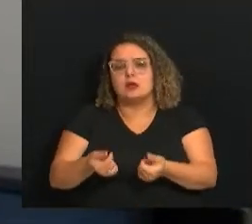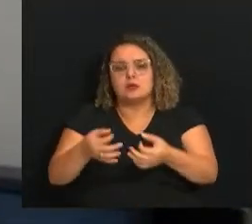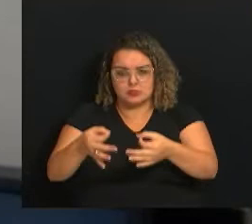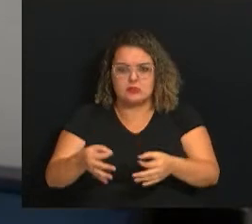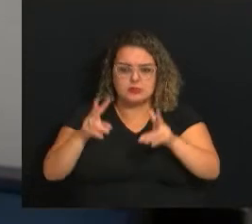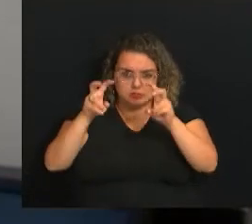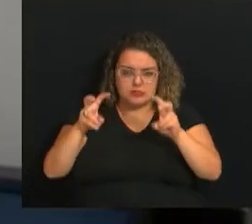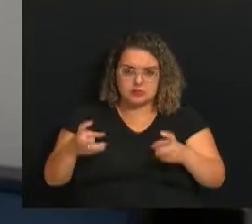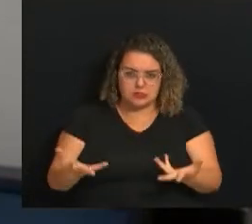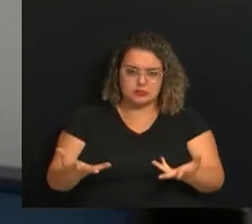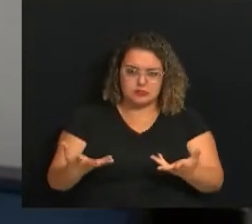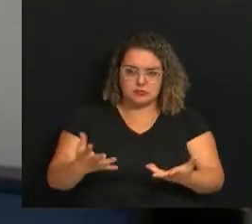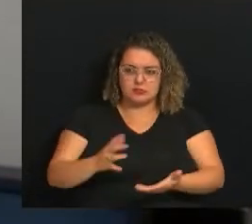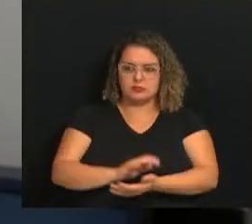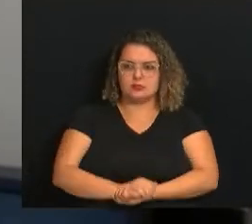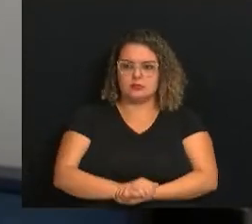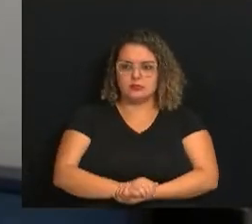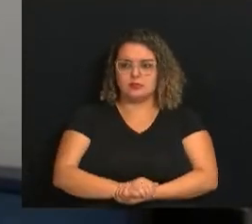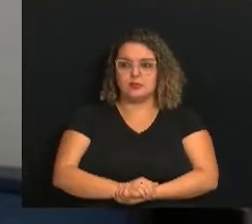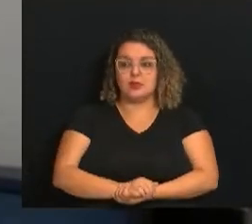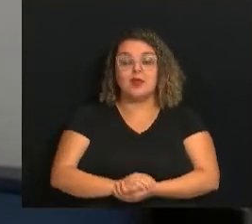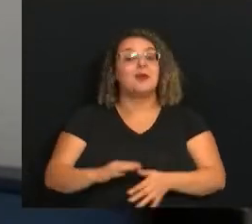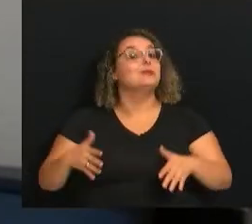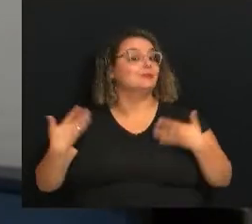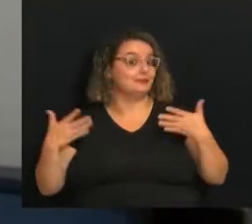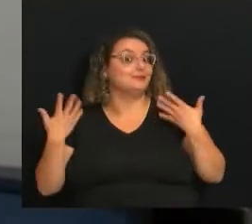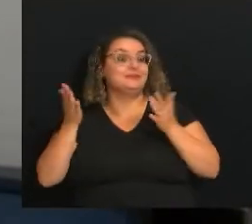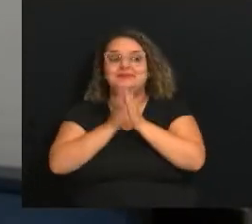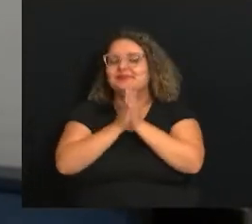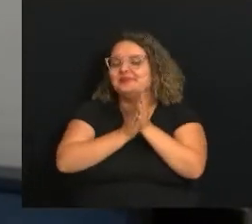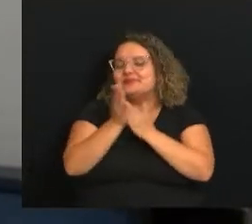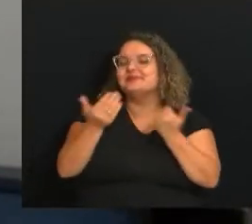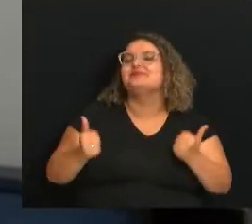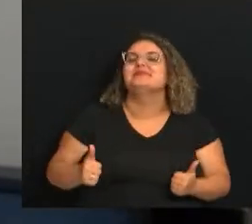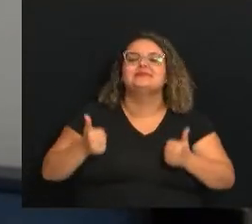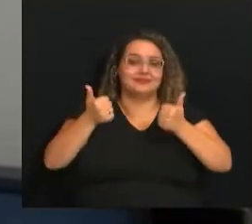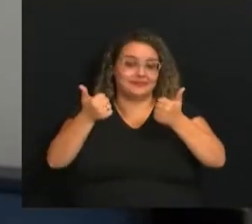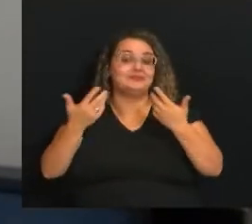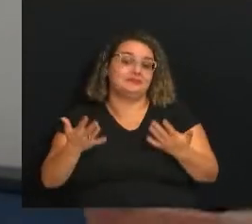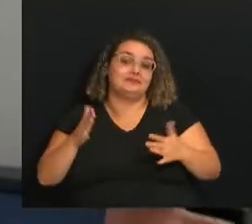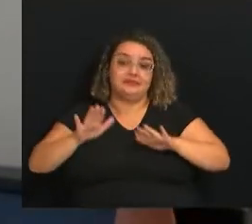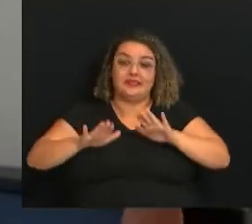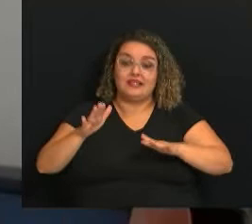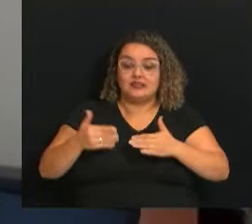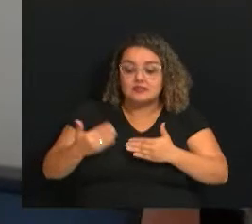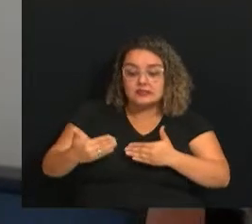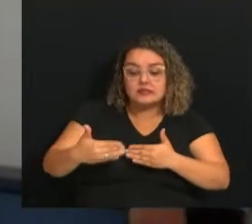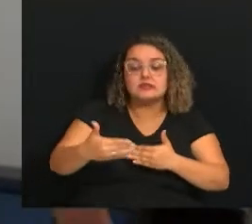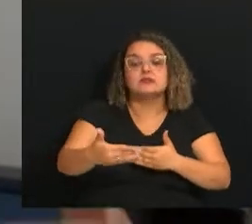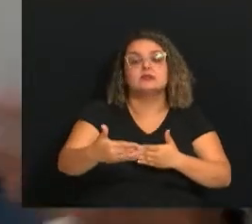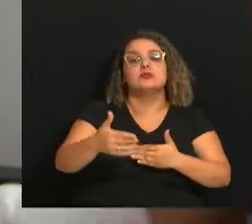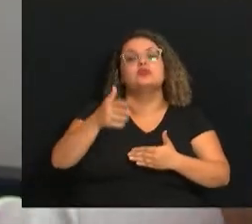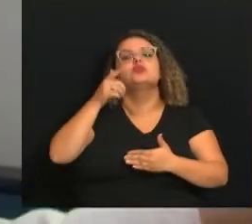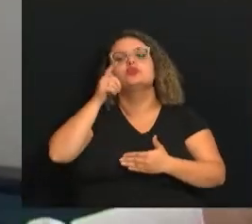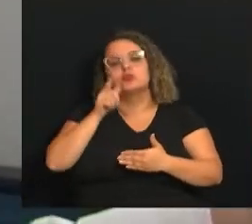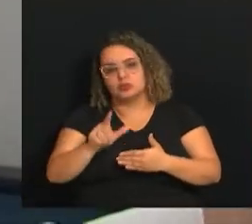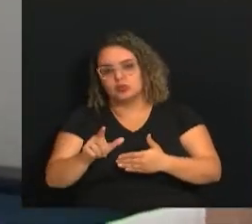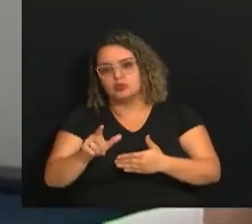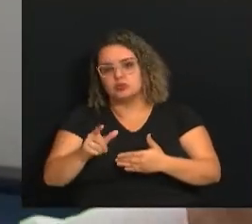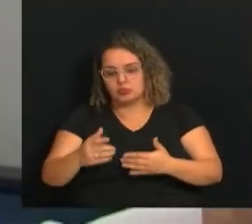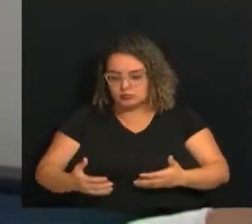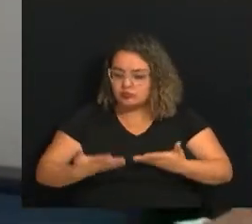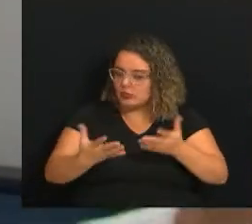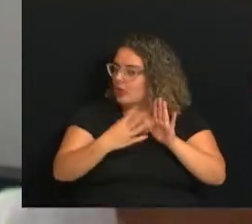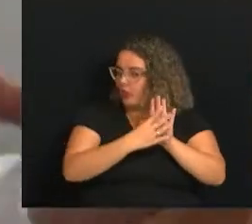temas? Eu estou bastante animado, otimista, e talvez a partir dessa a gente possa servir de referência